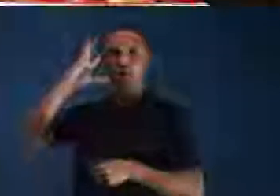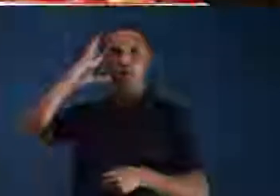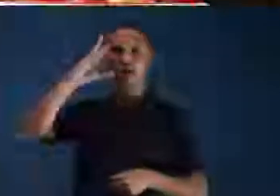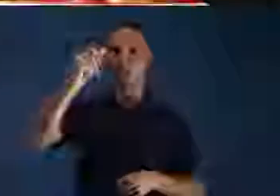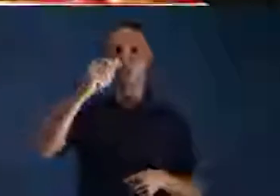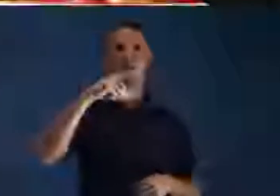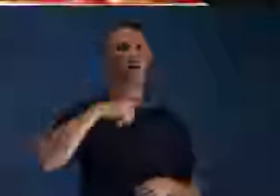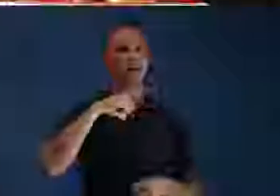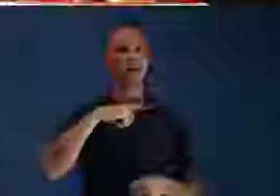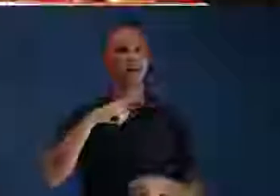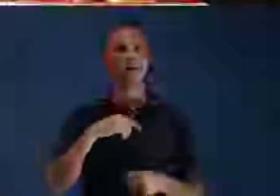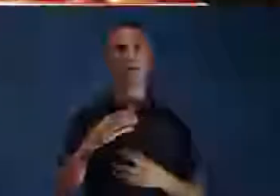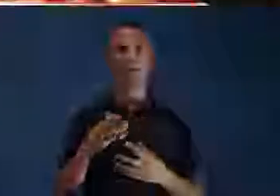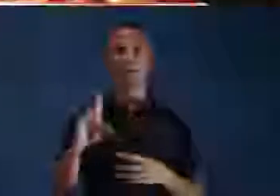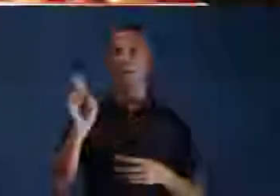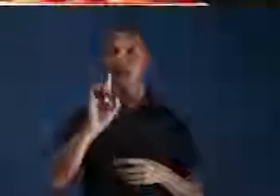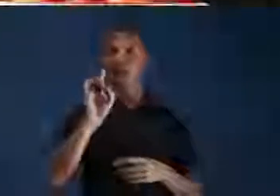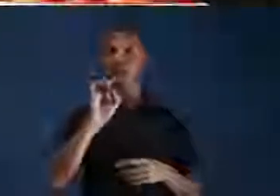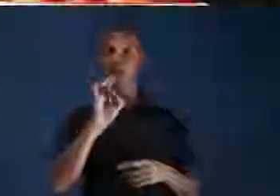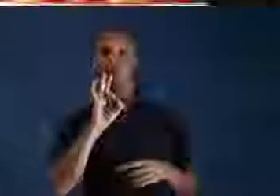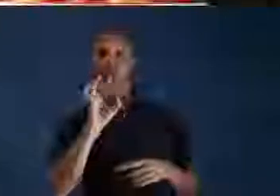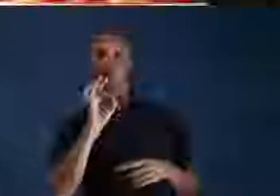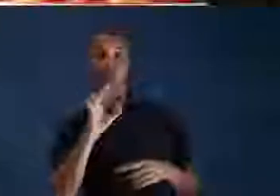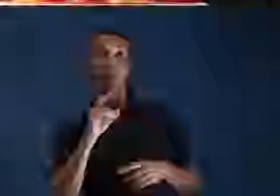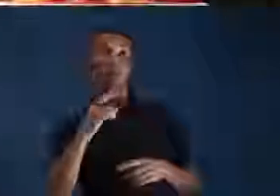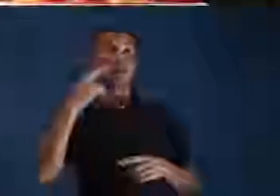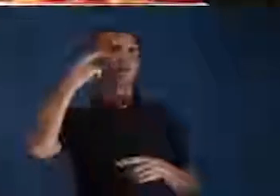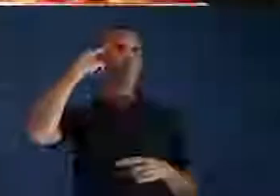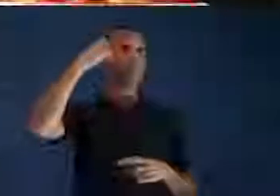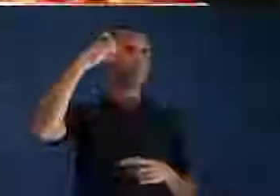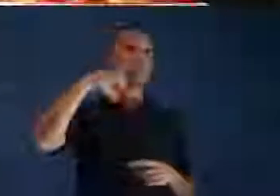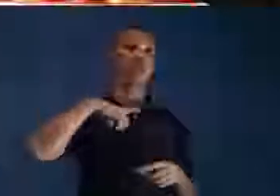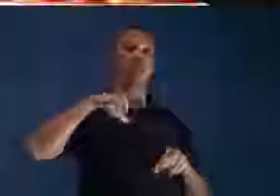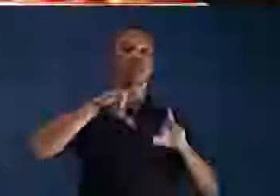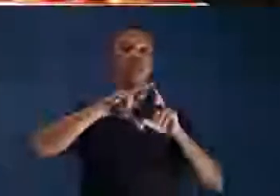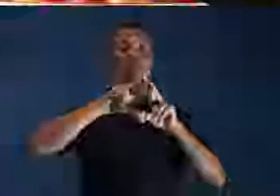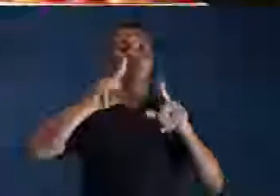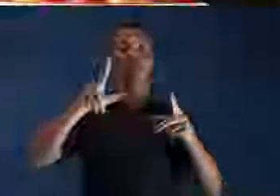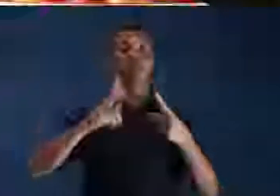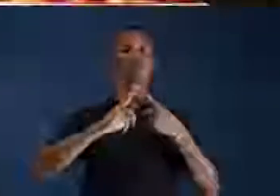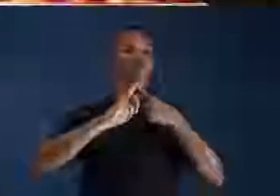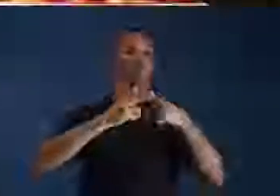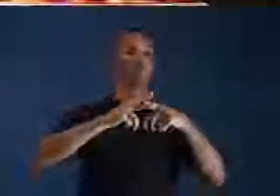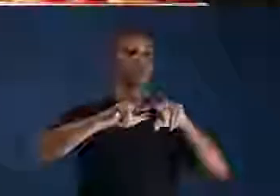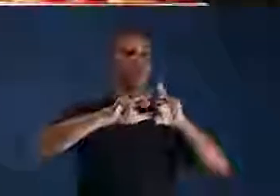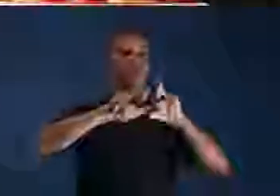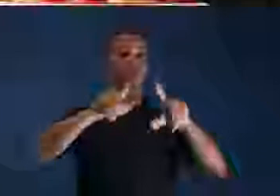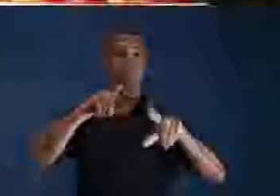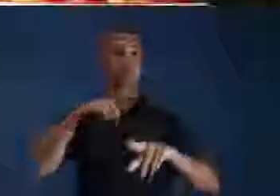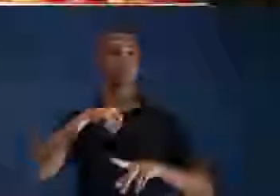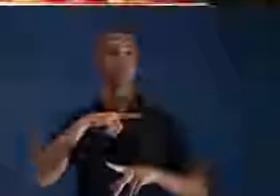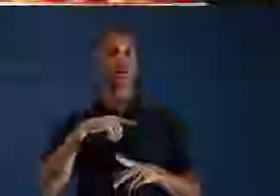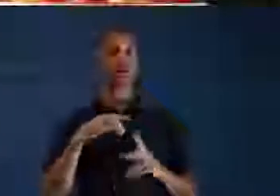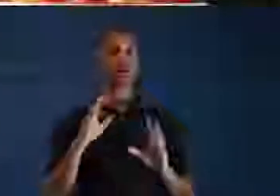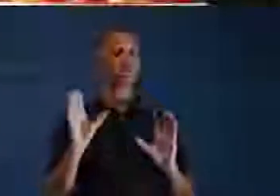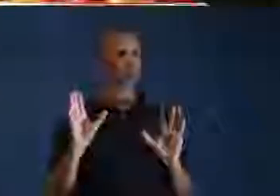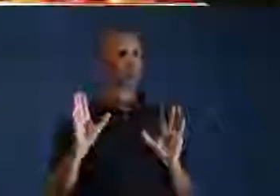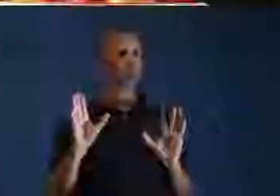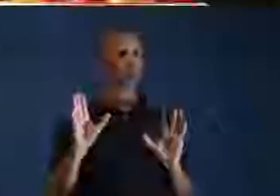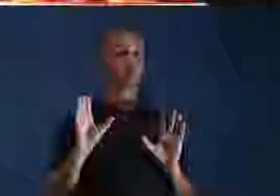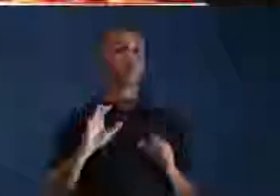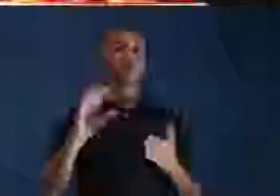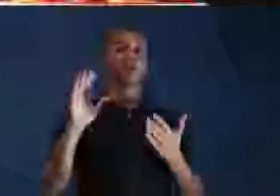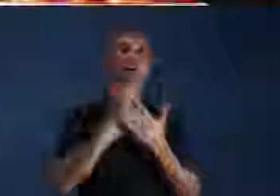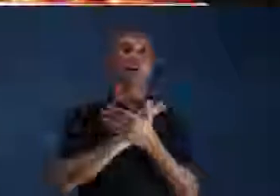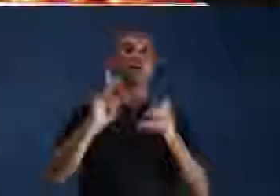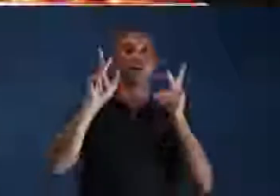um detetive propriamente dito de uma função estatal investigativa, mas